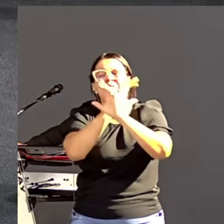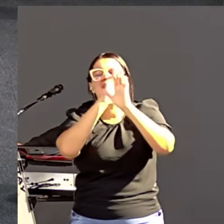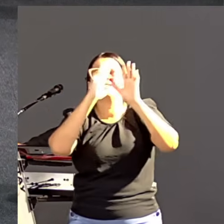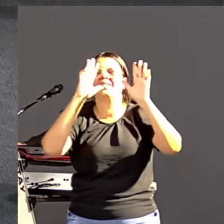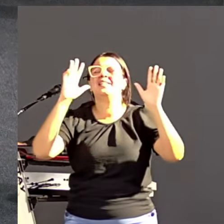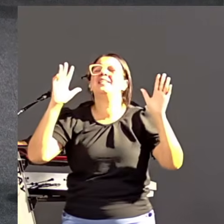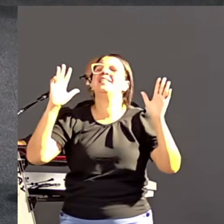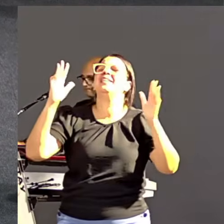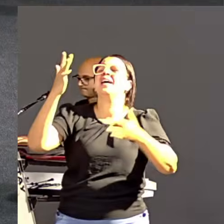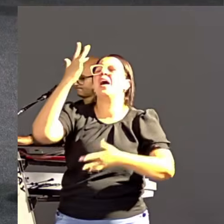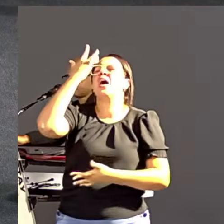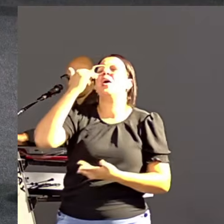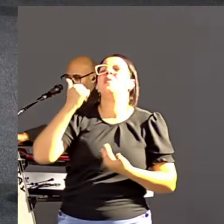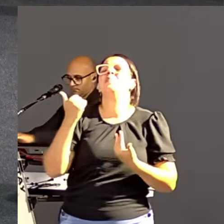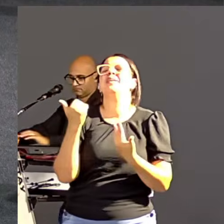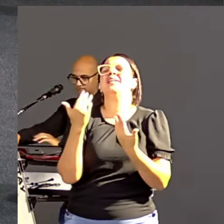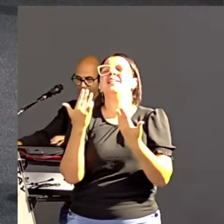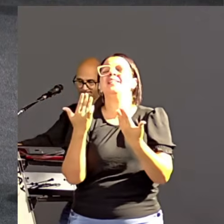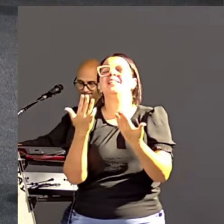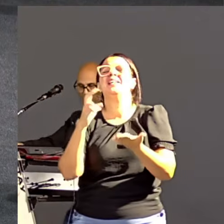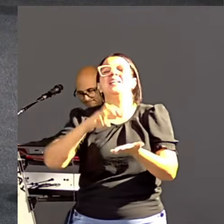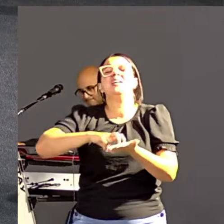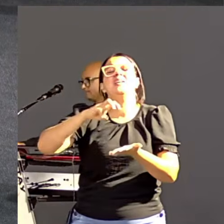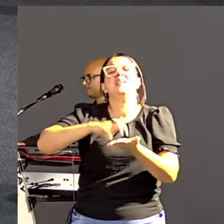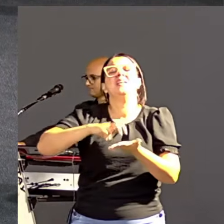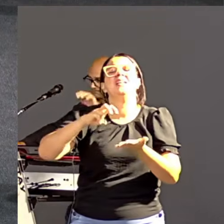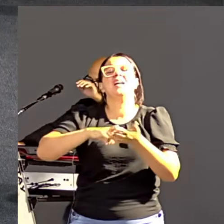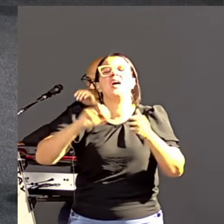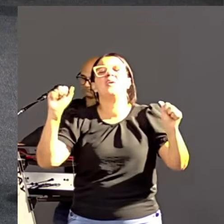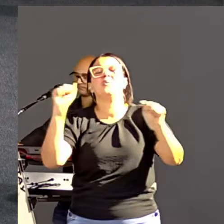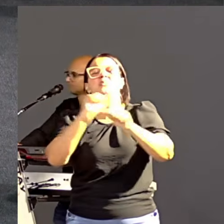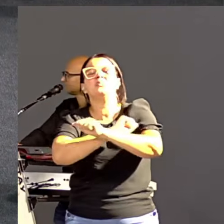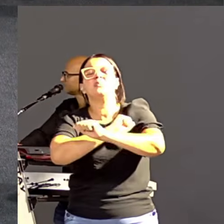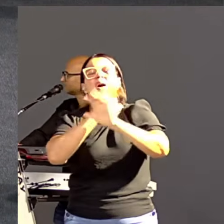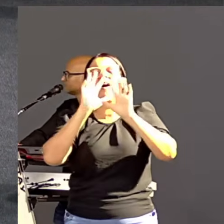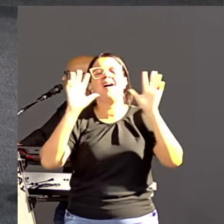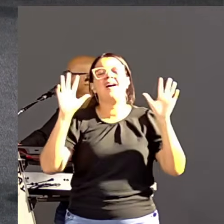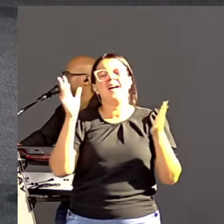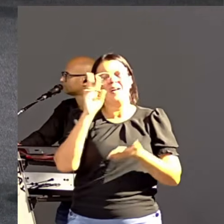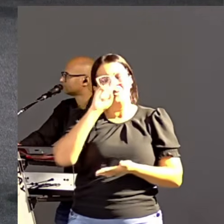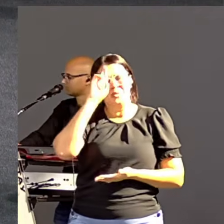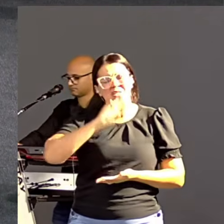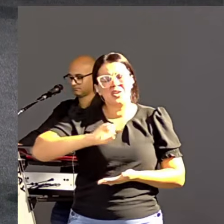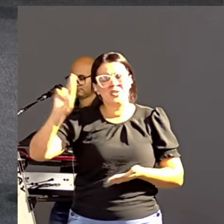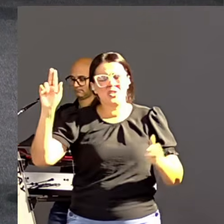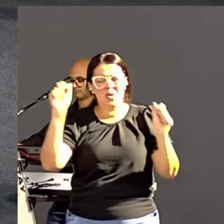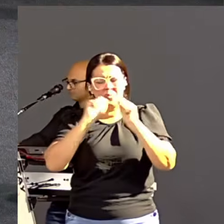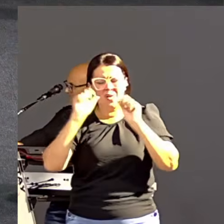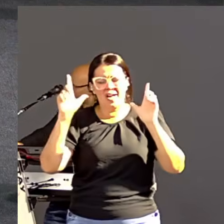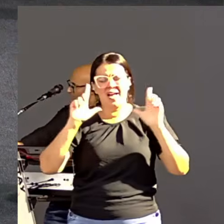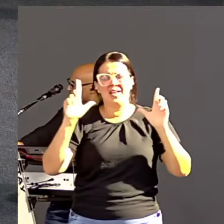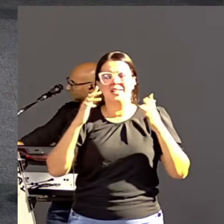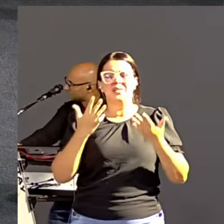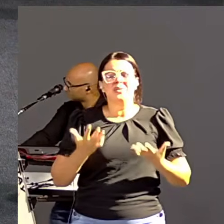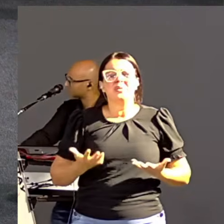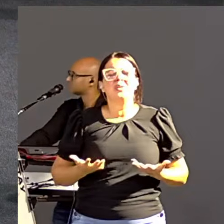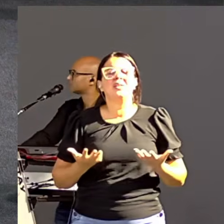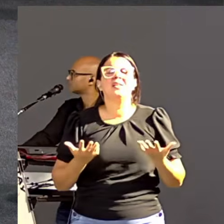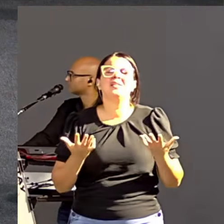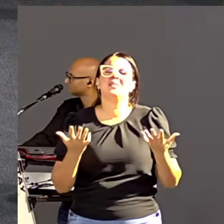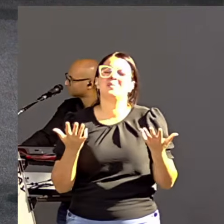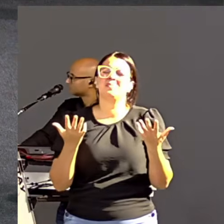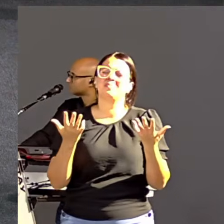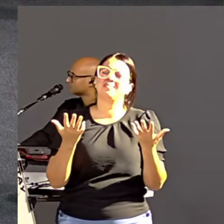de despertar. Essa é a manhã de despertar. O Senhor está nos despertando, meu Deus.